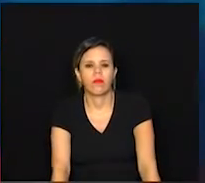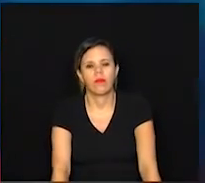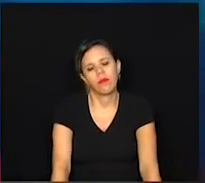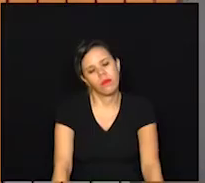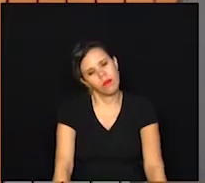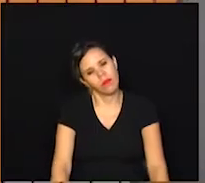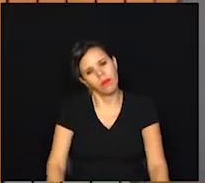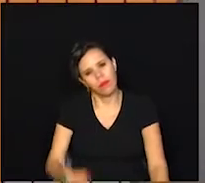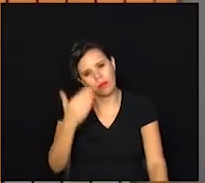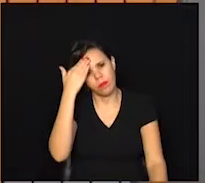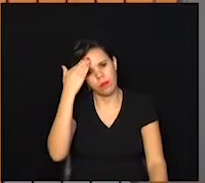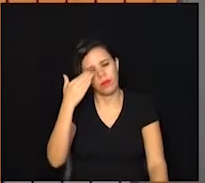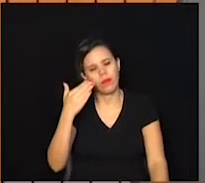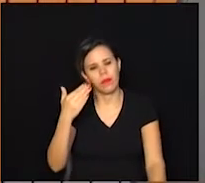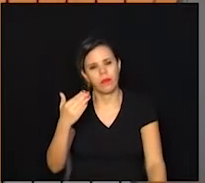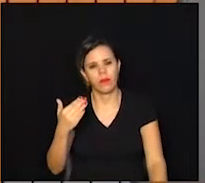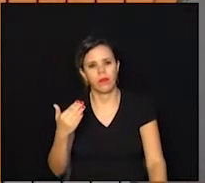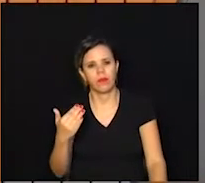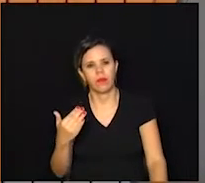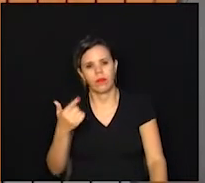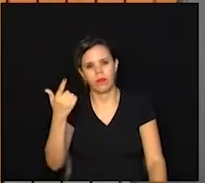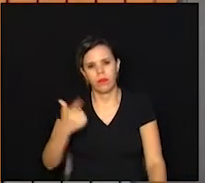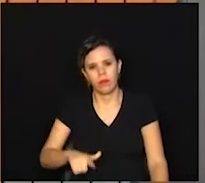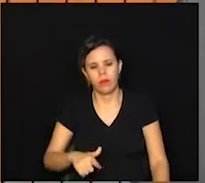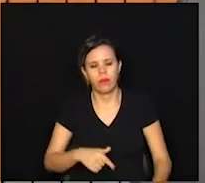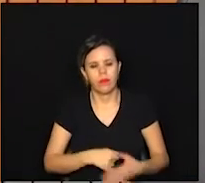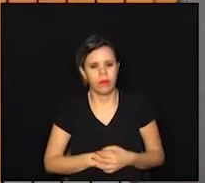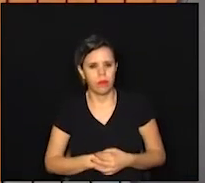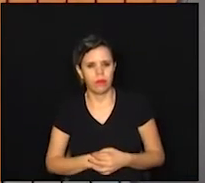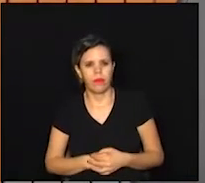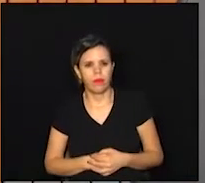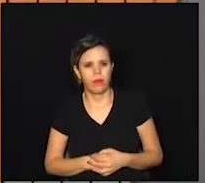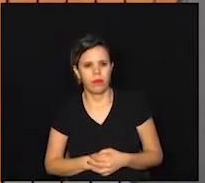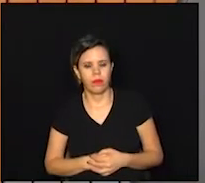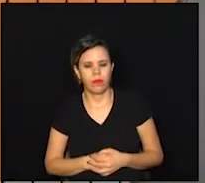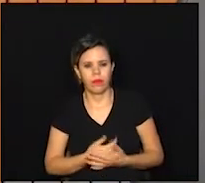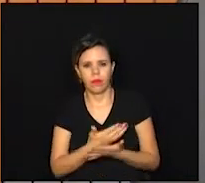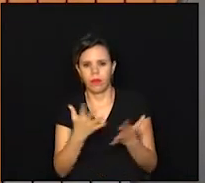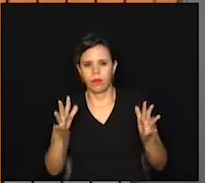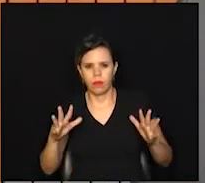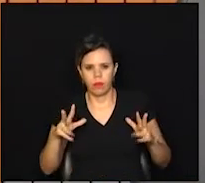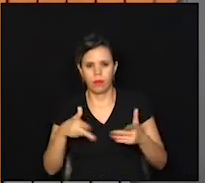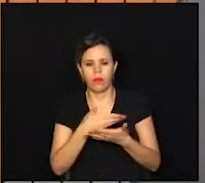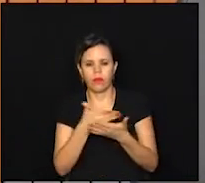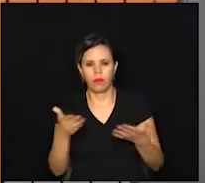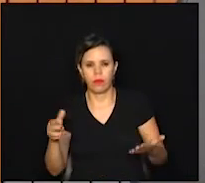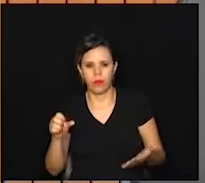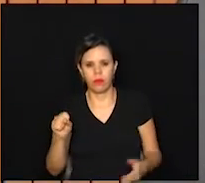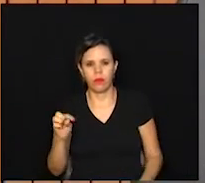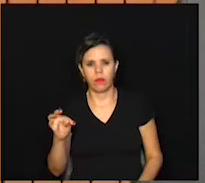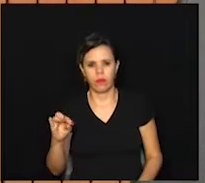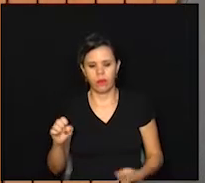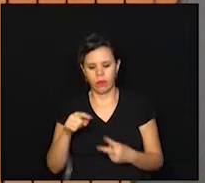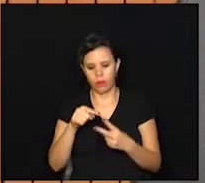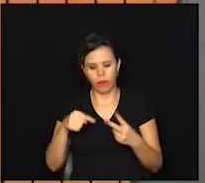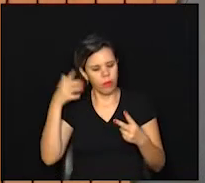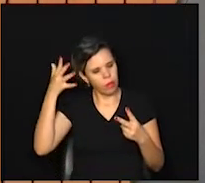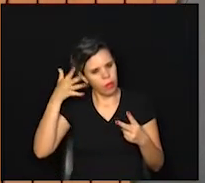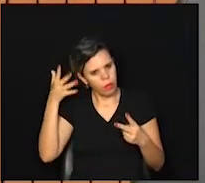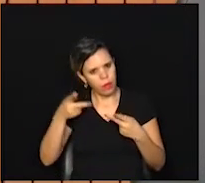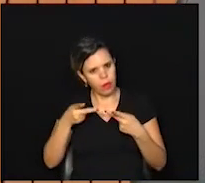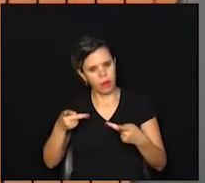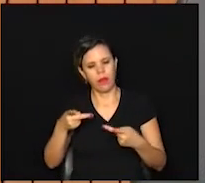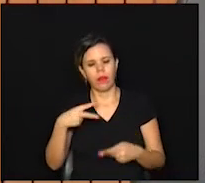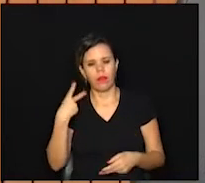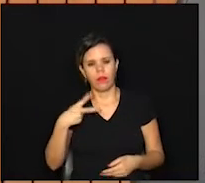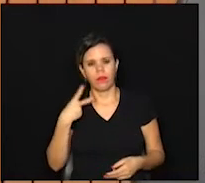Muitíssimo obrigada, Mariante. Quero agradecer mais uma vez vocês, né, Sotile e Mariante, nossos convidados. Quero